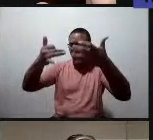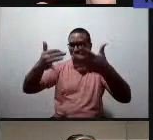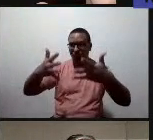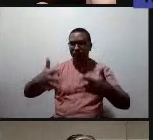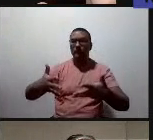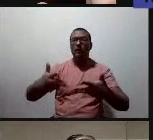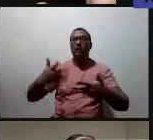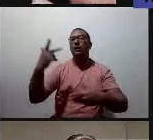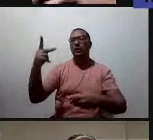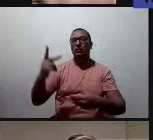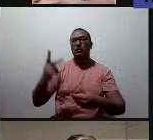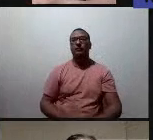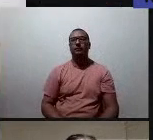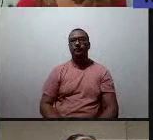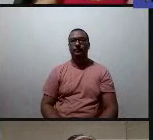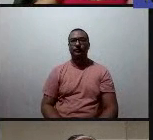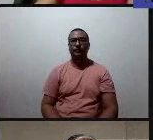conosco.